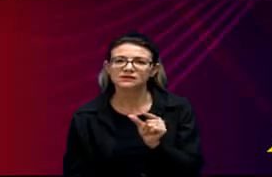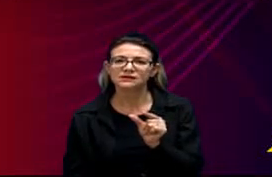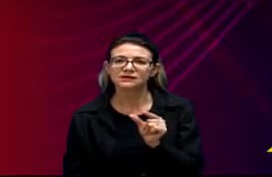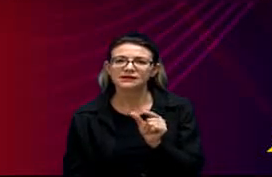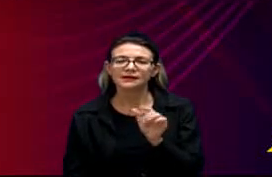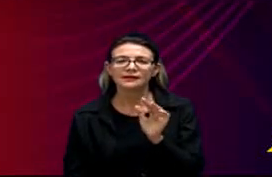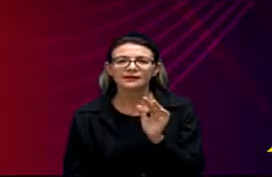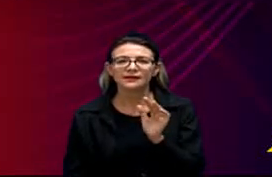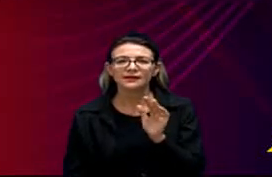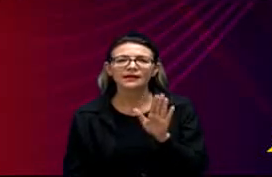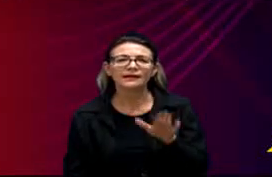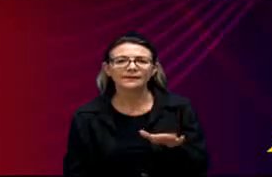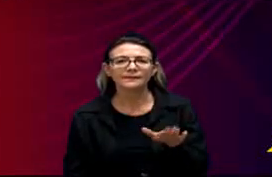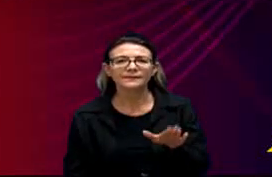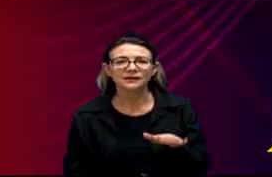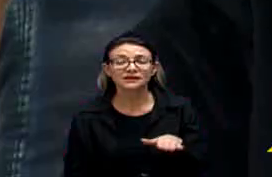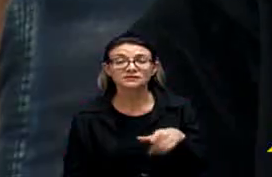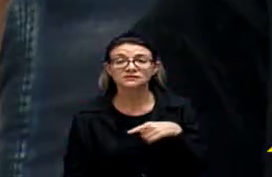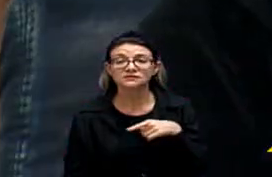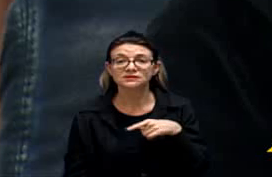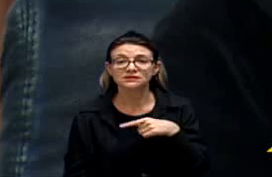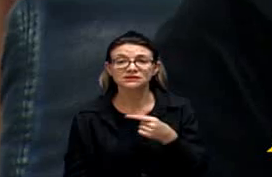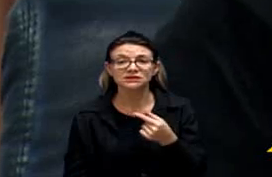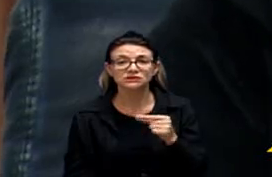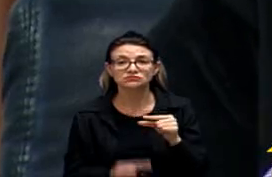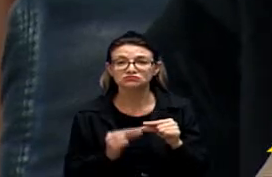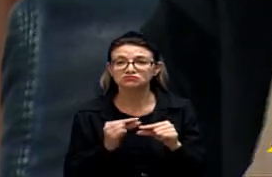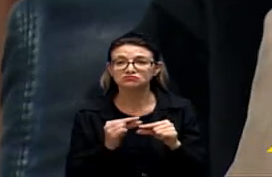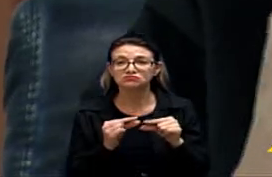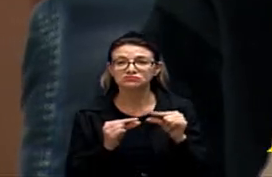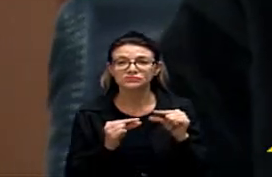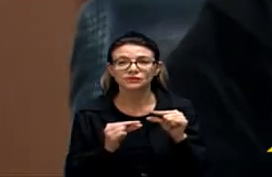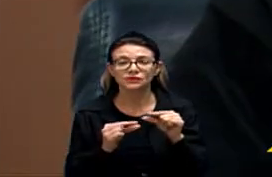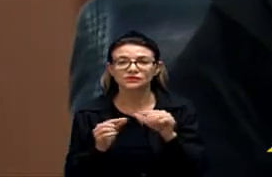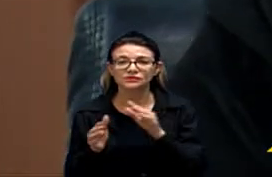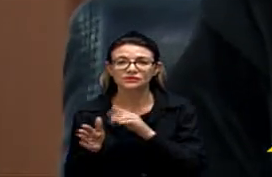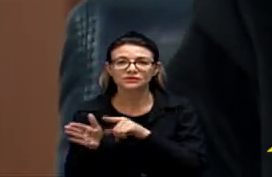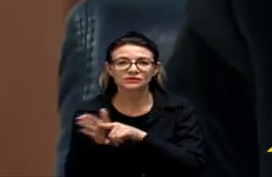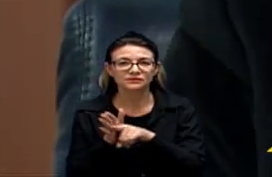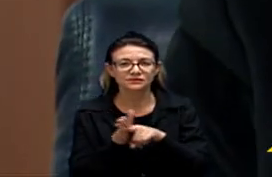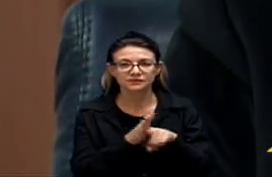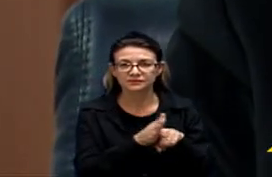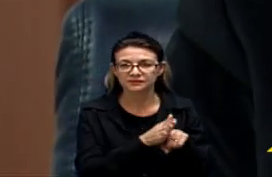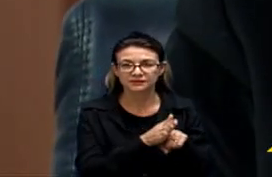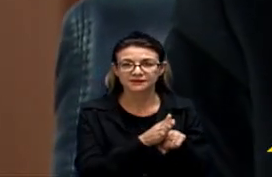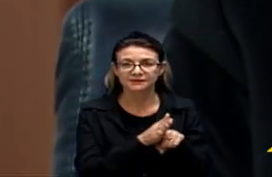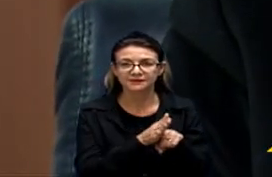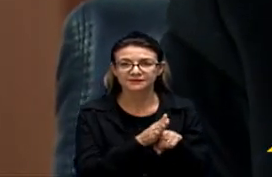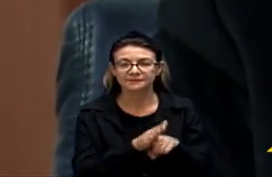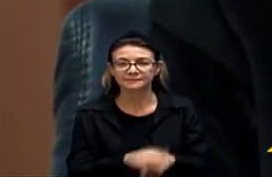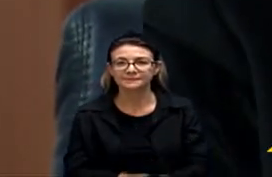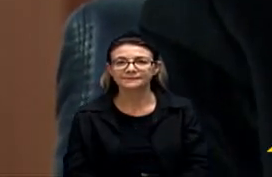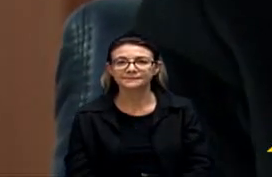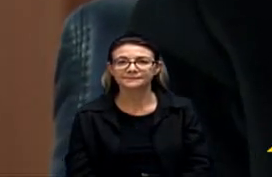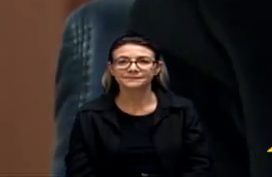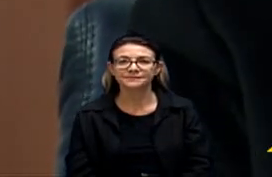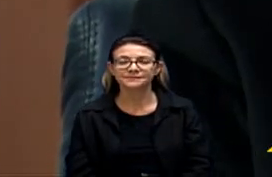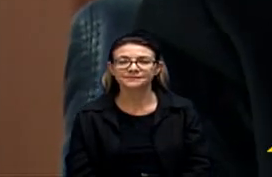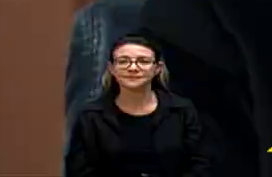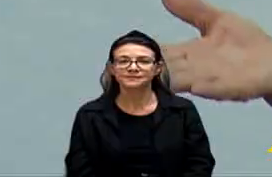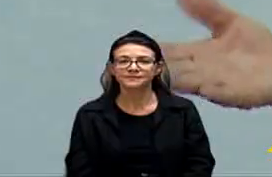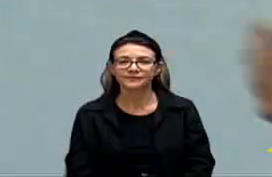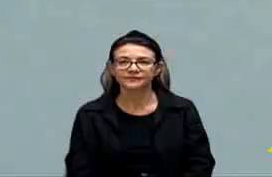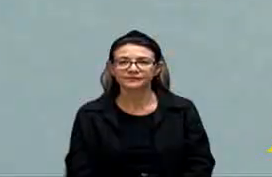tem poucos a fiscalização tem que emprestar pro meio ambiente para fazer isso é imposs entendeu Acho que é injusto o